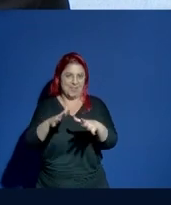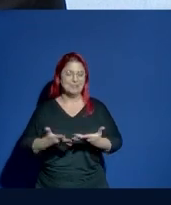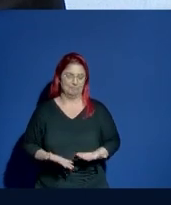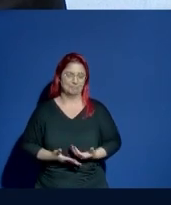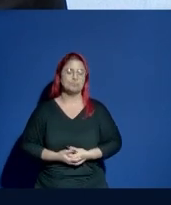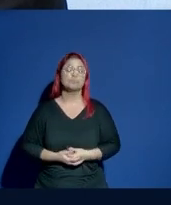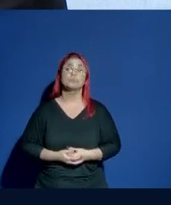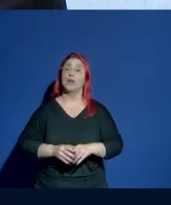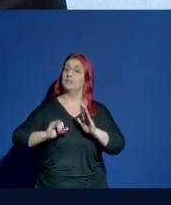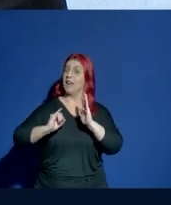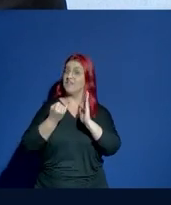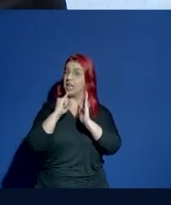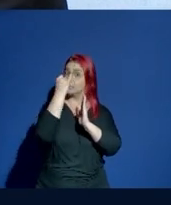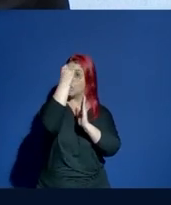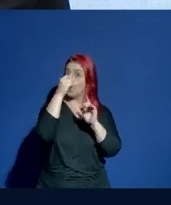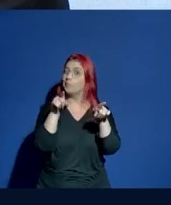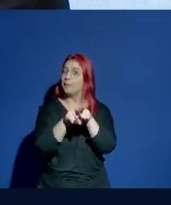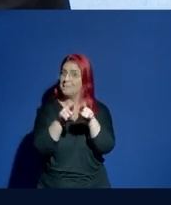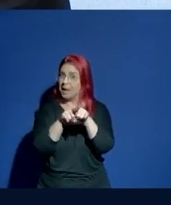Tem inflação